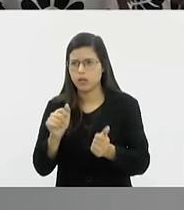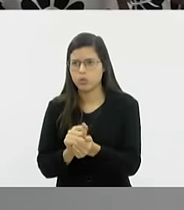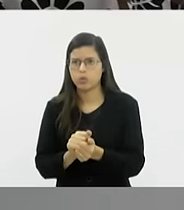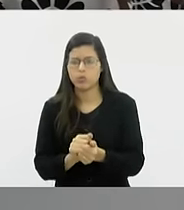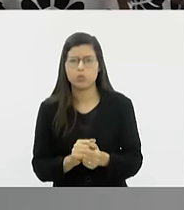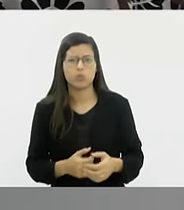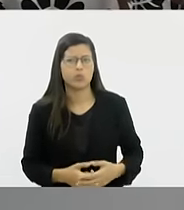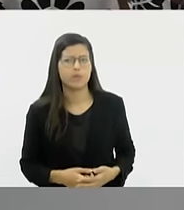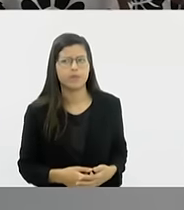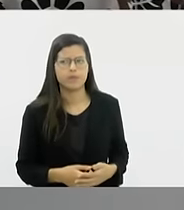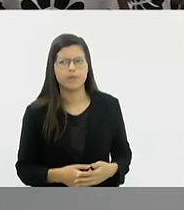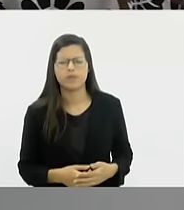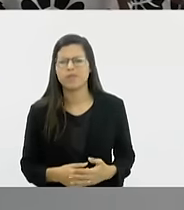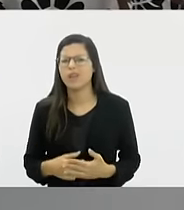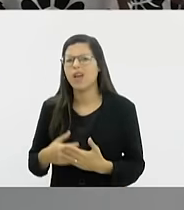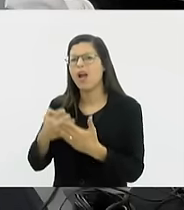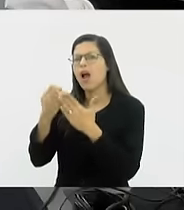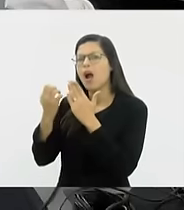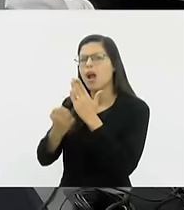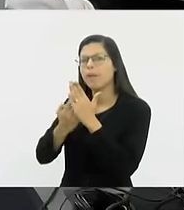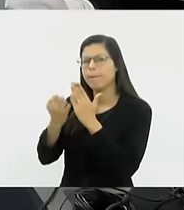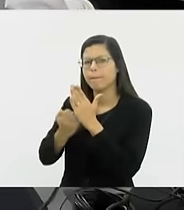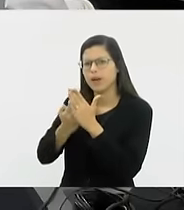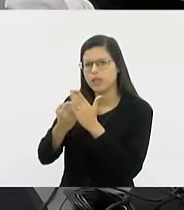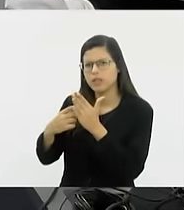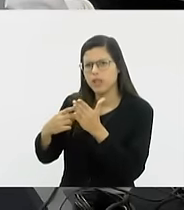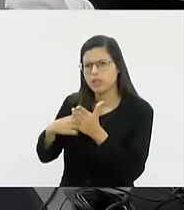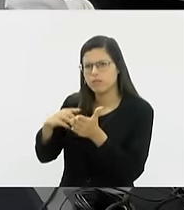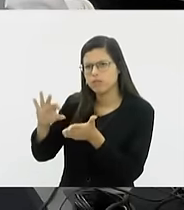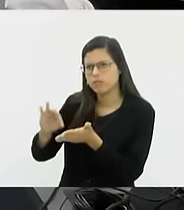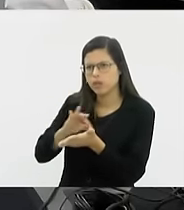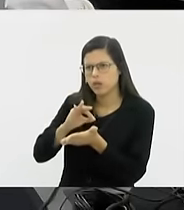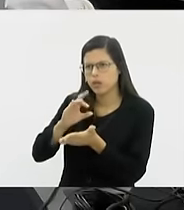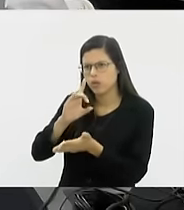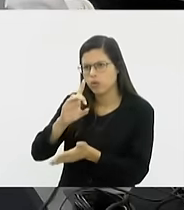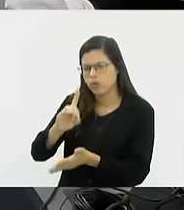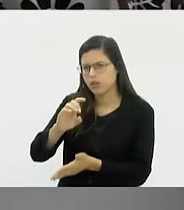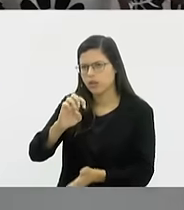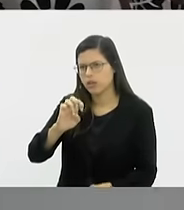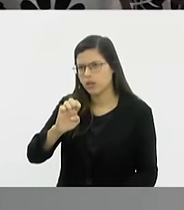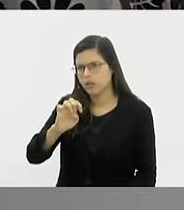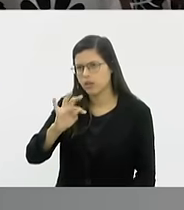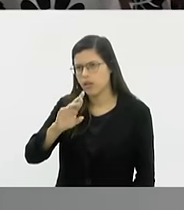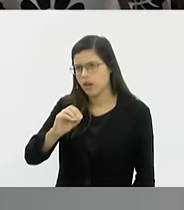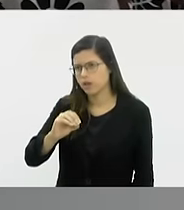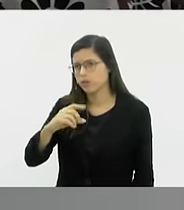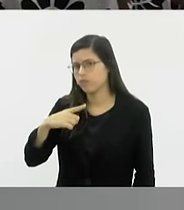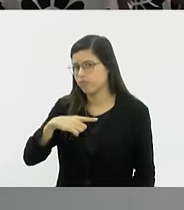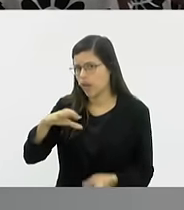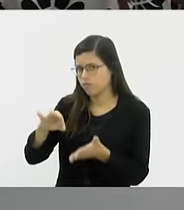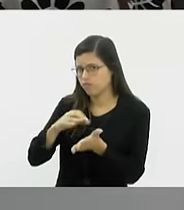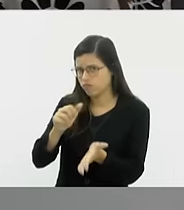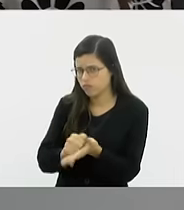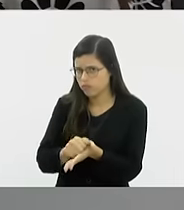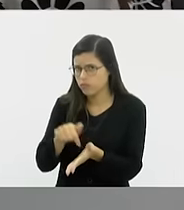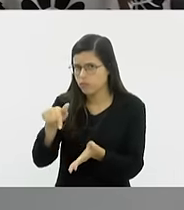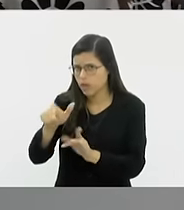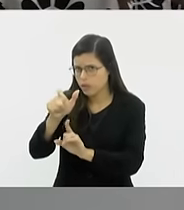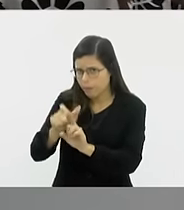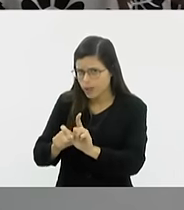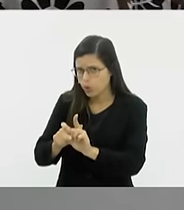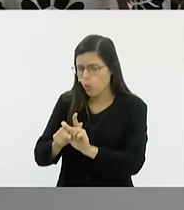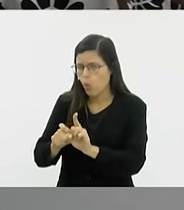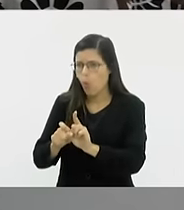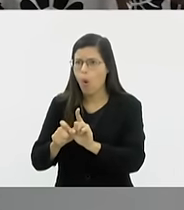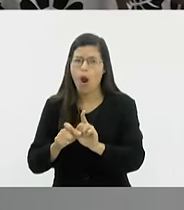senhora é a mulher dele. A empresa o credenciou para isso e o Detro tem esse credenciamento dele como preposto? Deputado, acredito que sim. Como presidente,